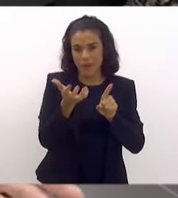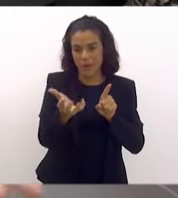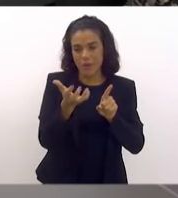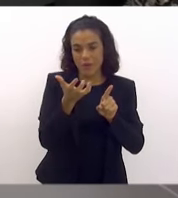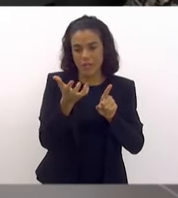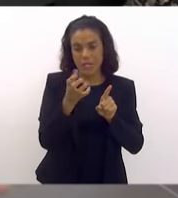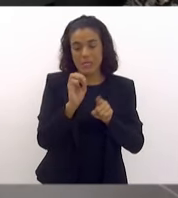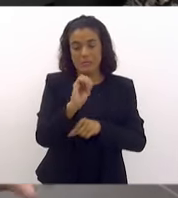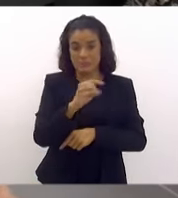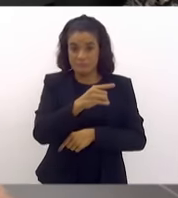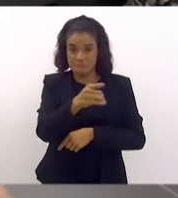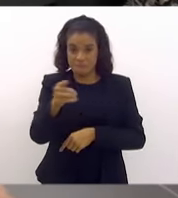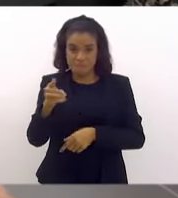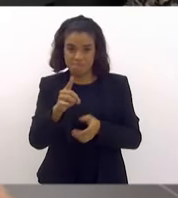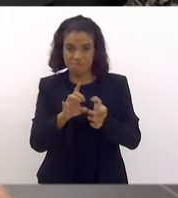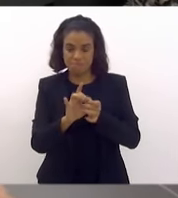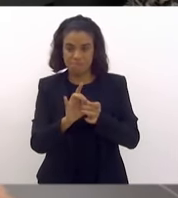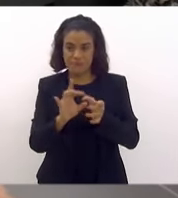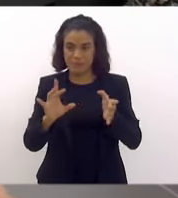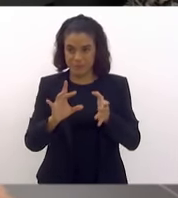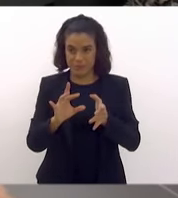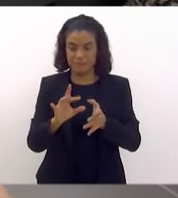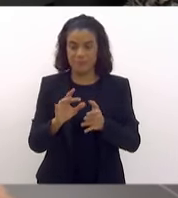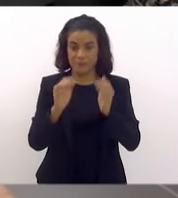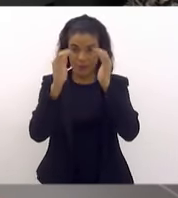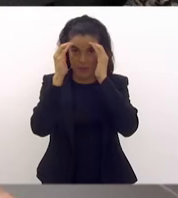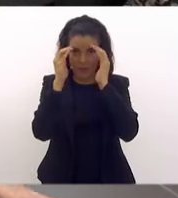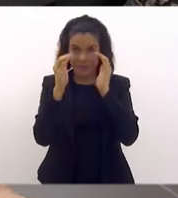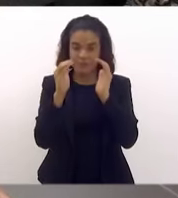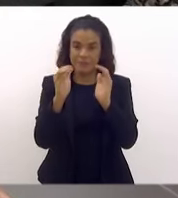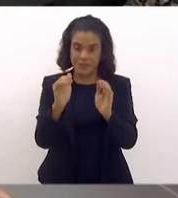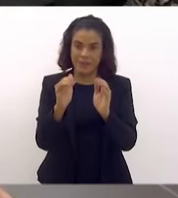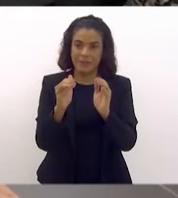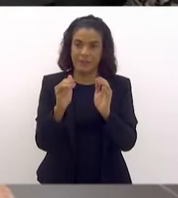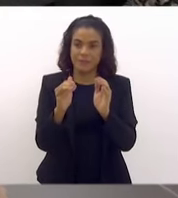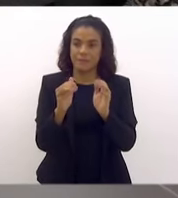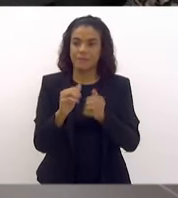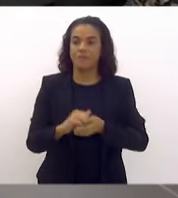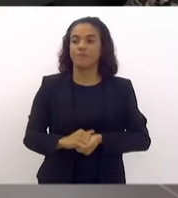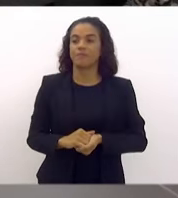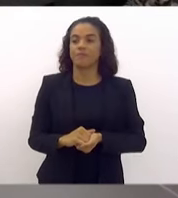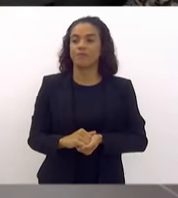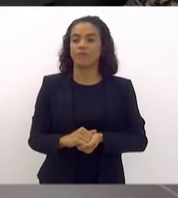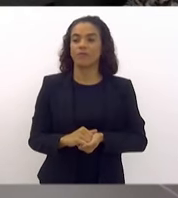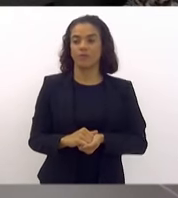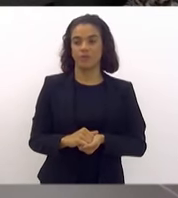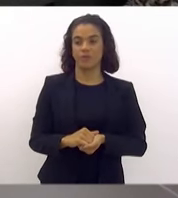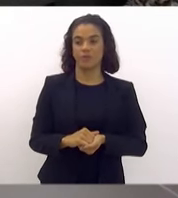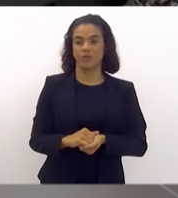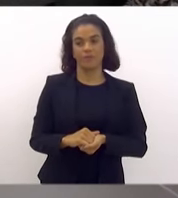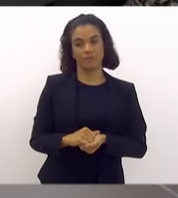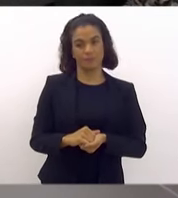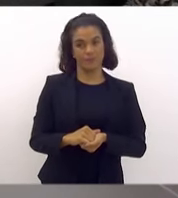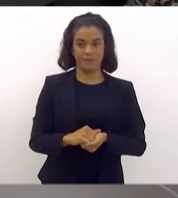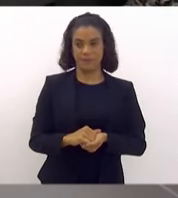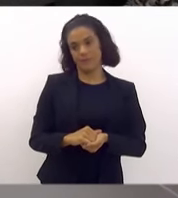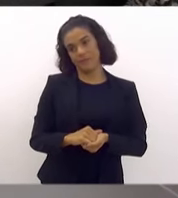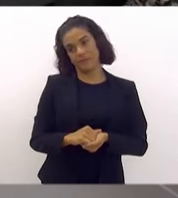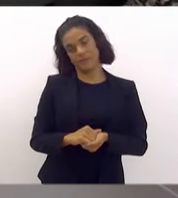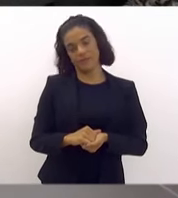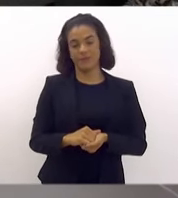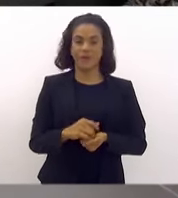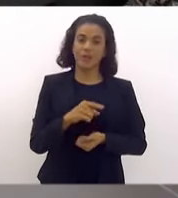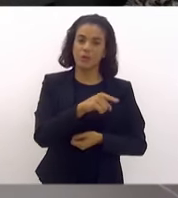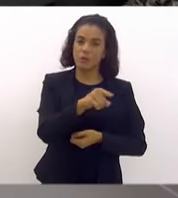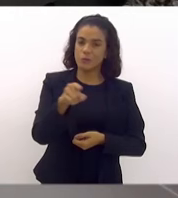permitem com todas as com todo respeito e com todas as venas que os senhores eh tenham muita atenção